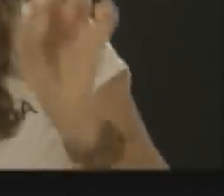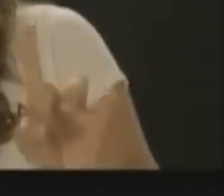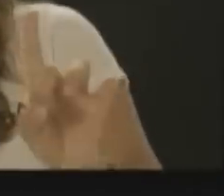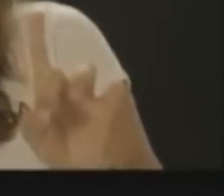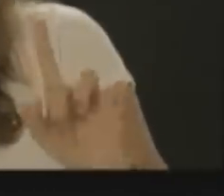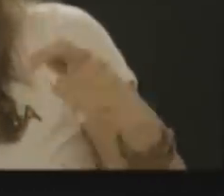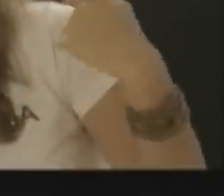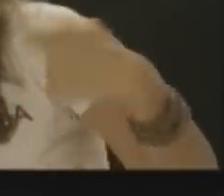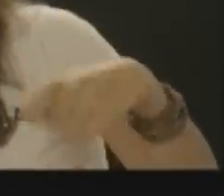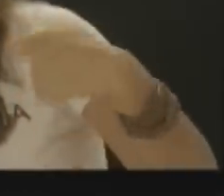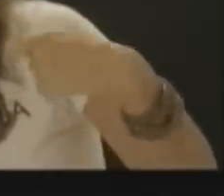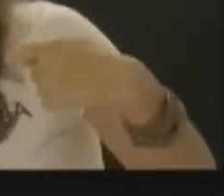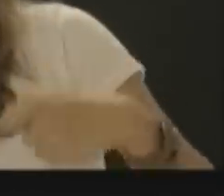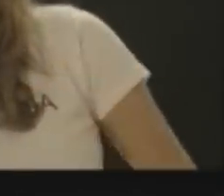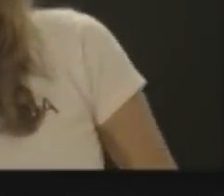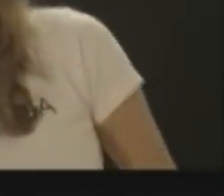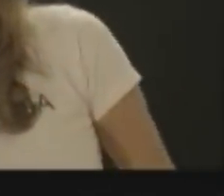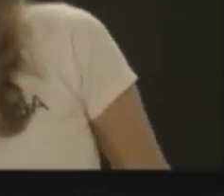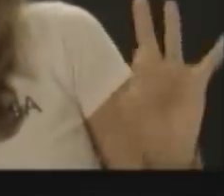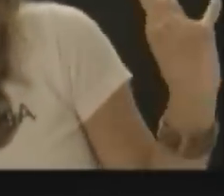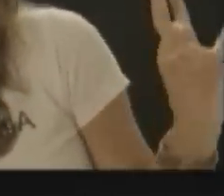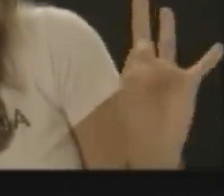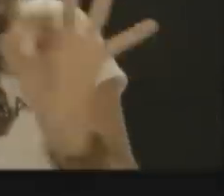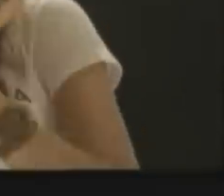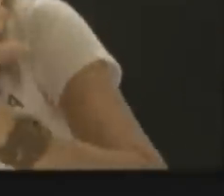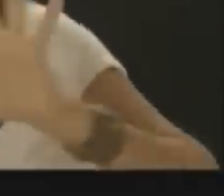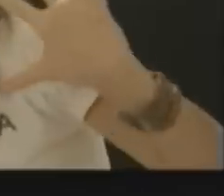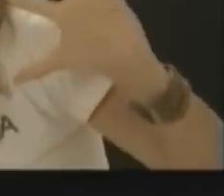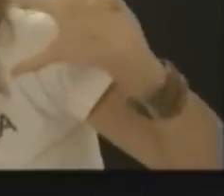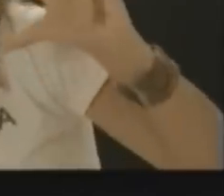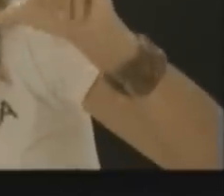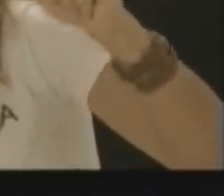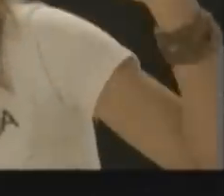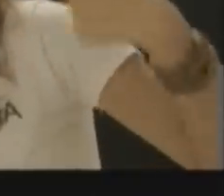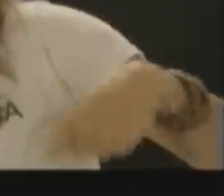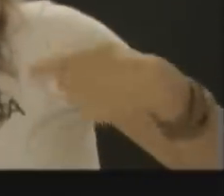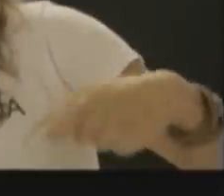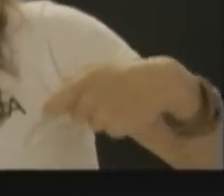é uma necessidade comum. Vanessa segue sinalizando.